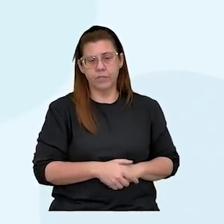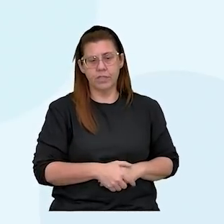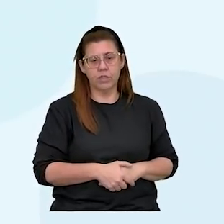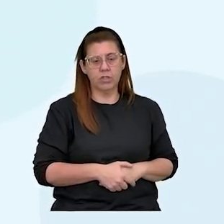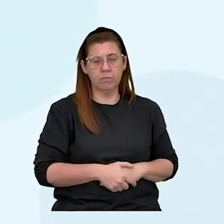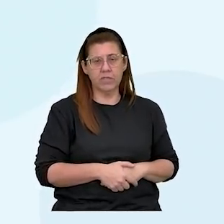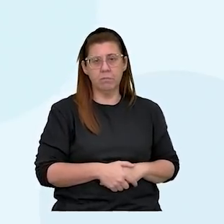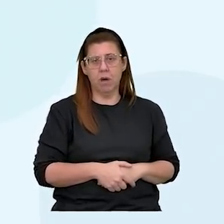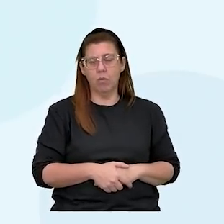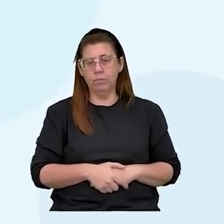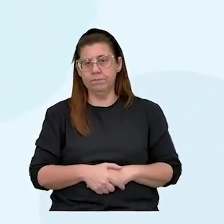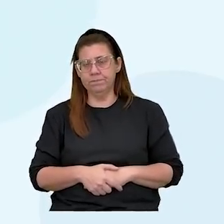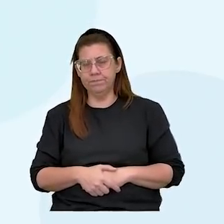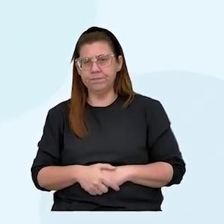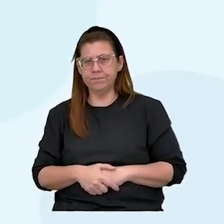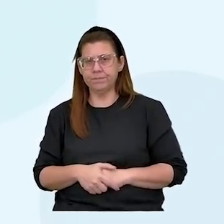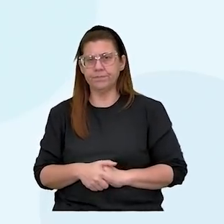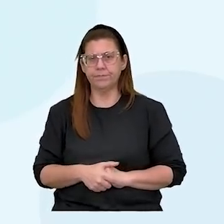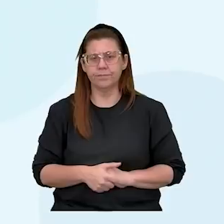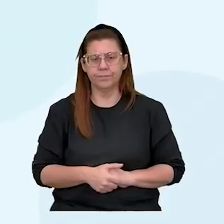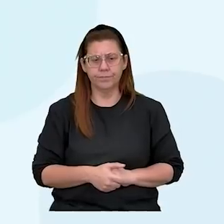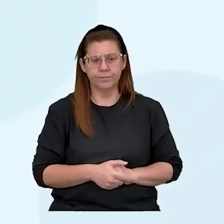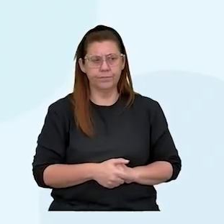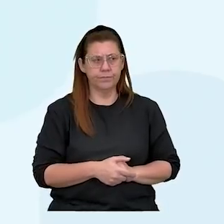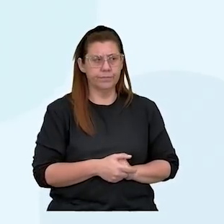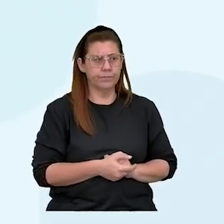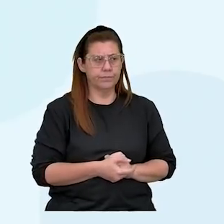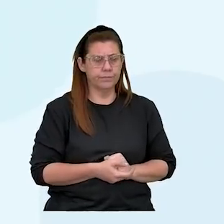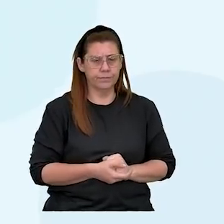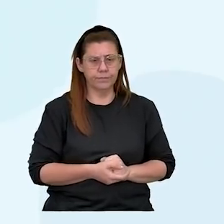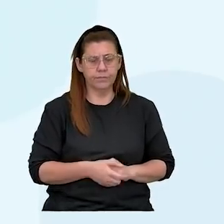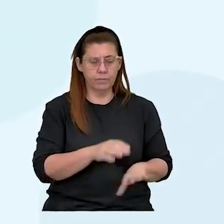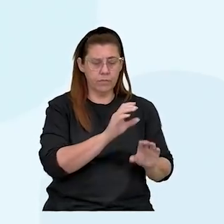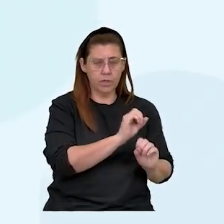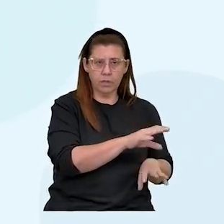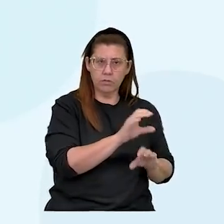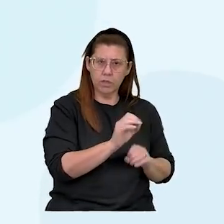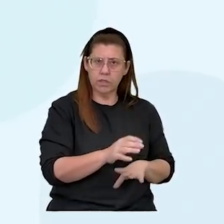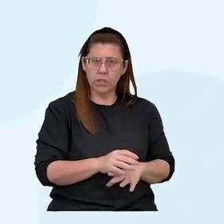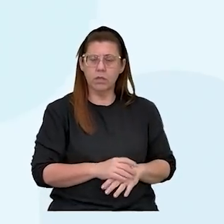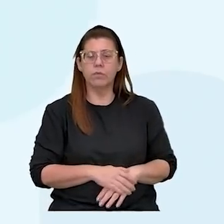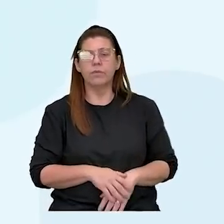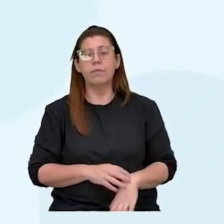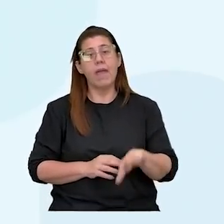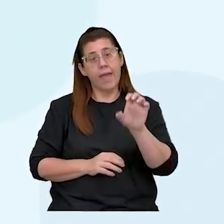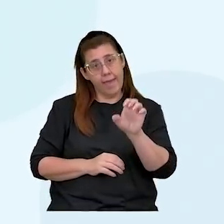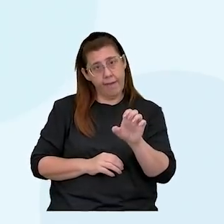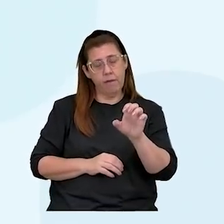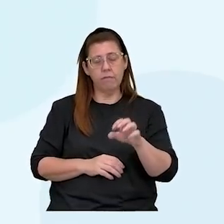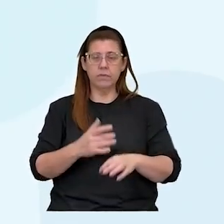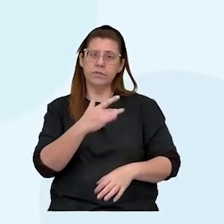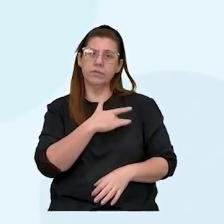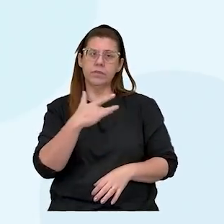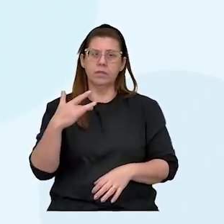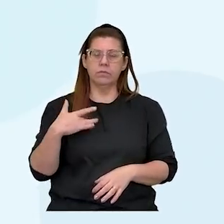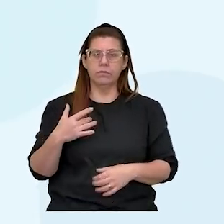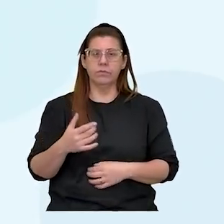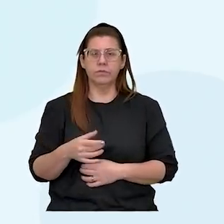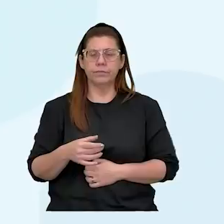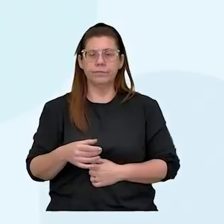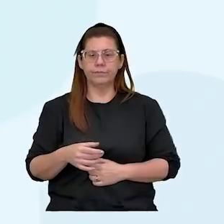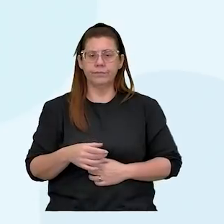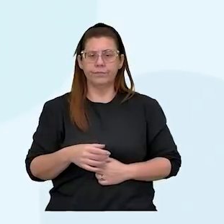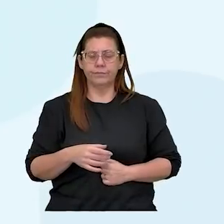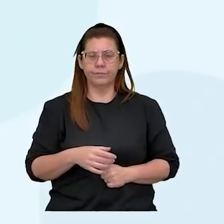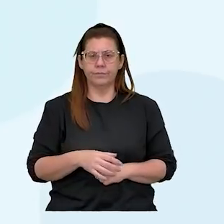para vocês, né? Pronto. Ó, educação e. Então, nós temos o conectivo